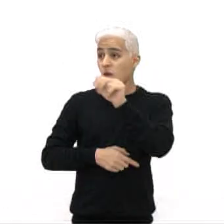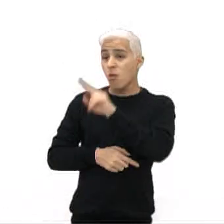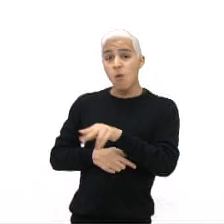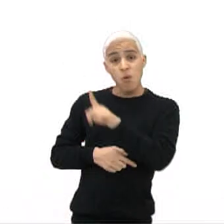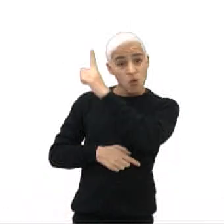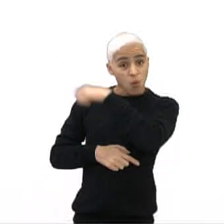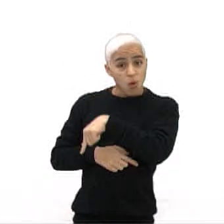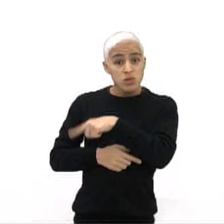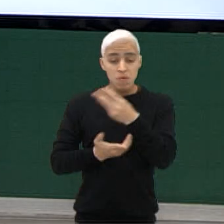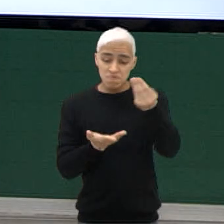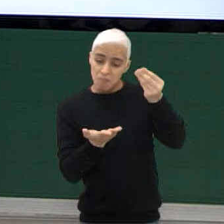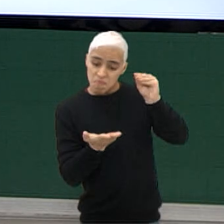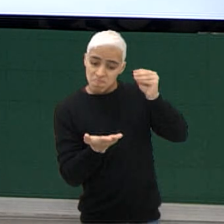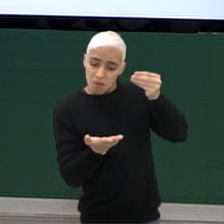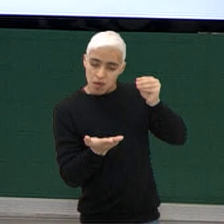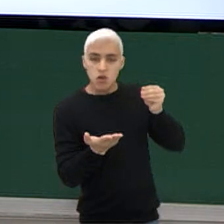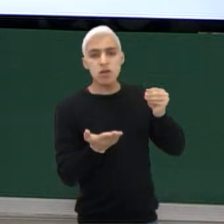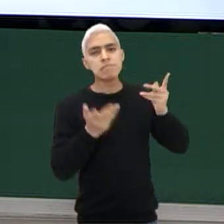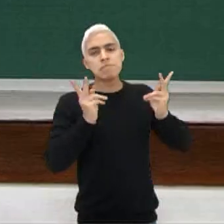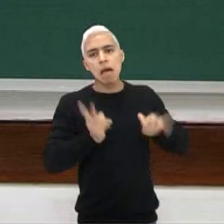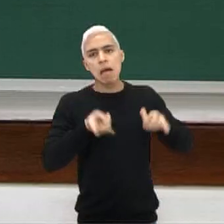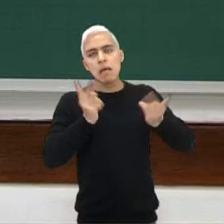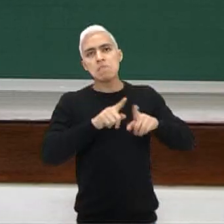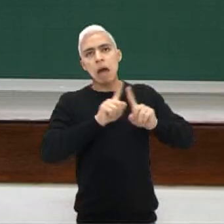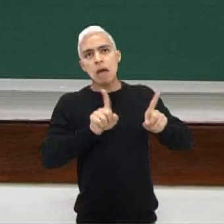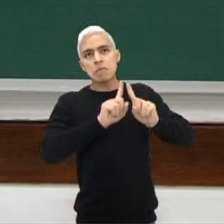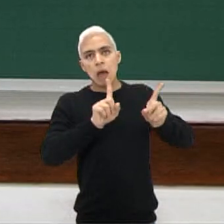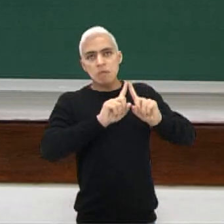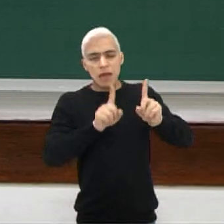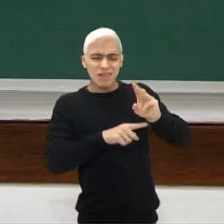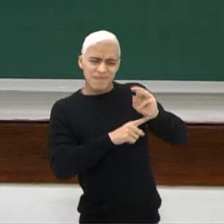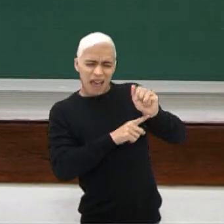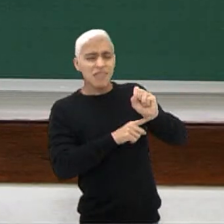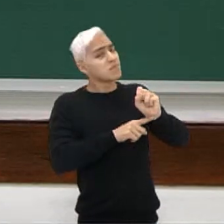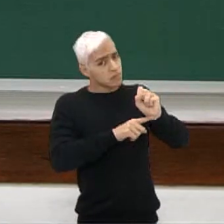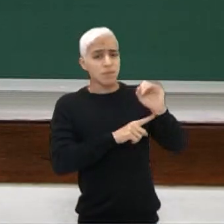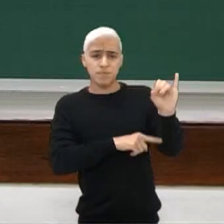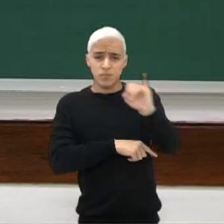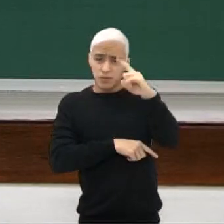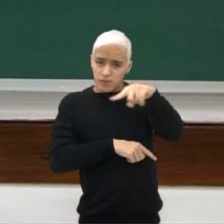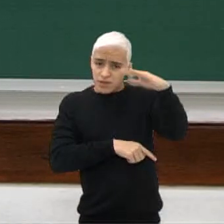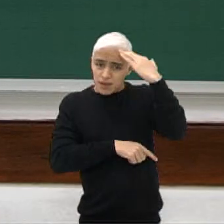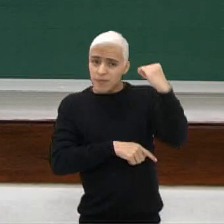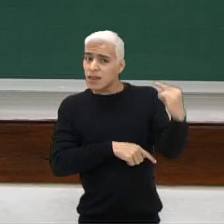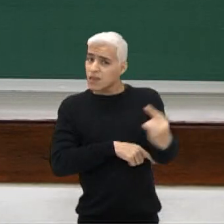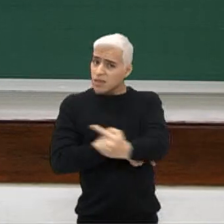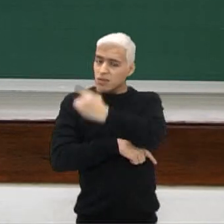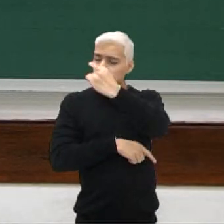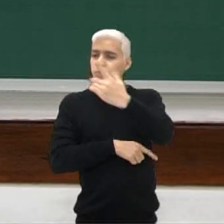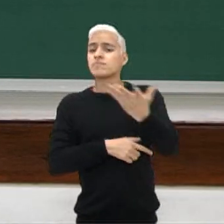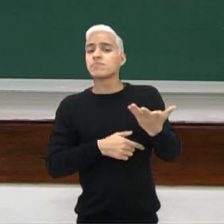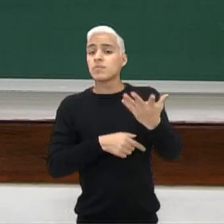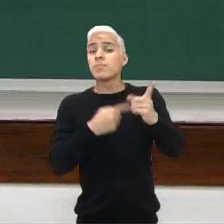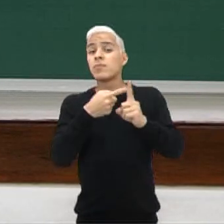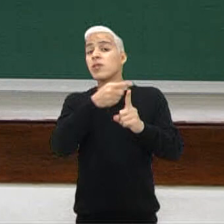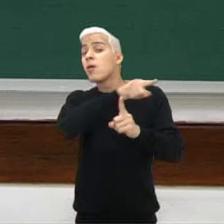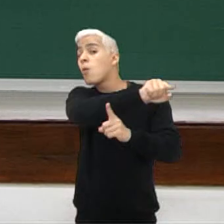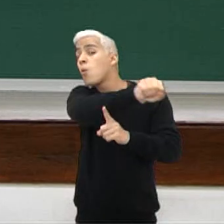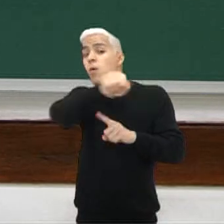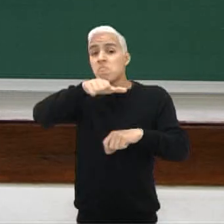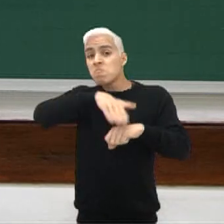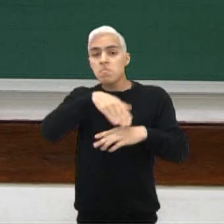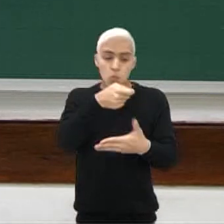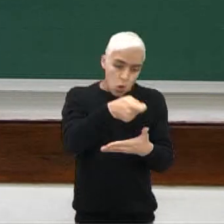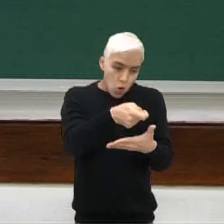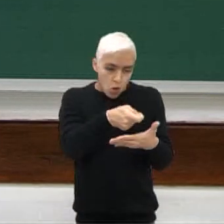estes daqui. Não precisa ser somente o mas. É importante vocês saberem isso. Volto a dizer, para o seu texto não